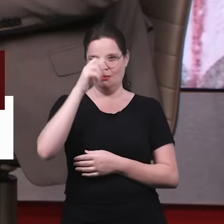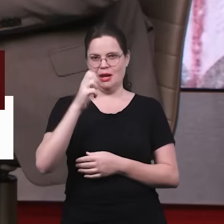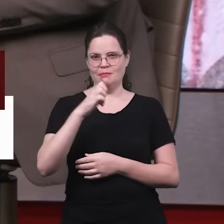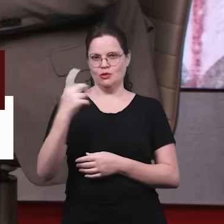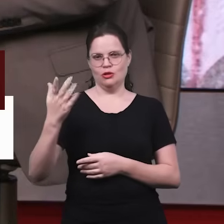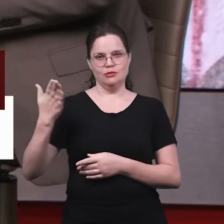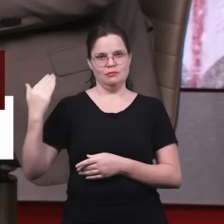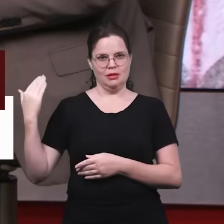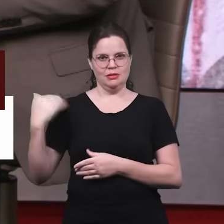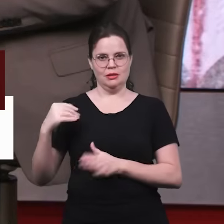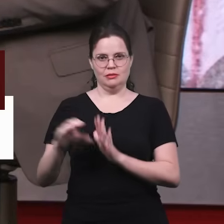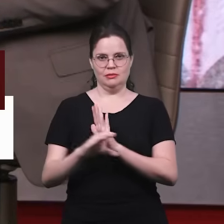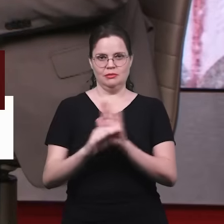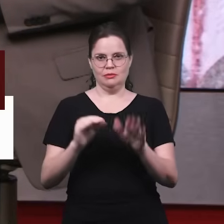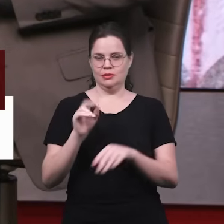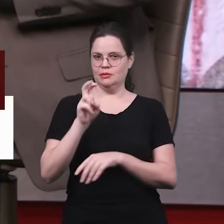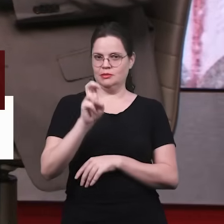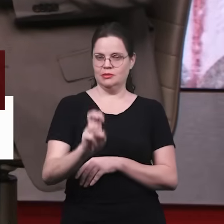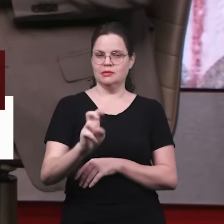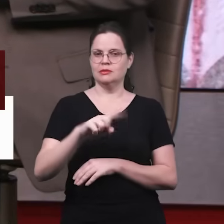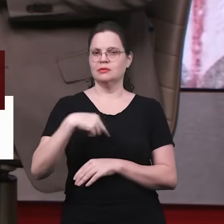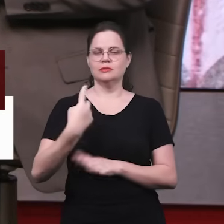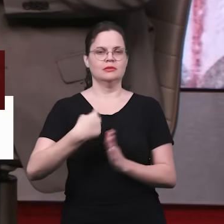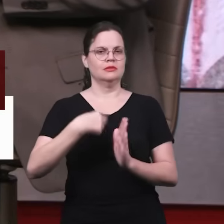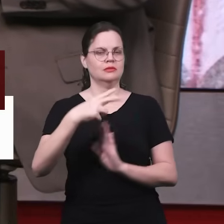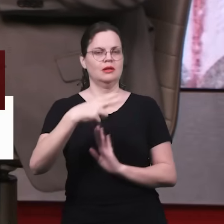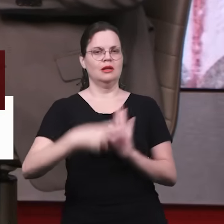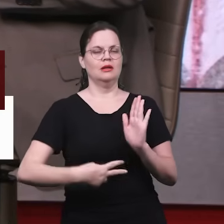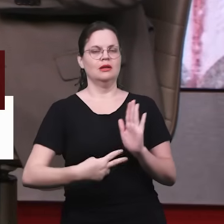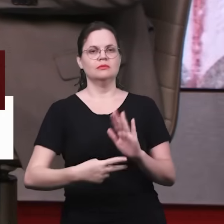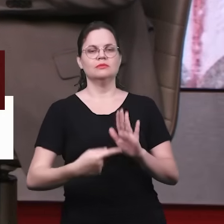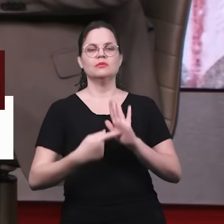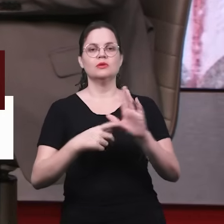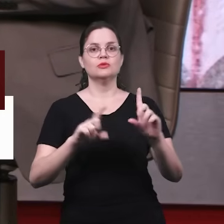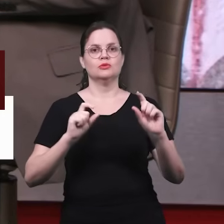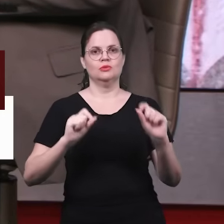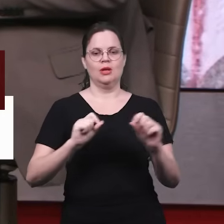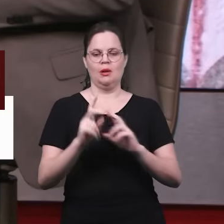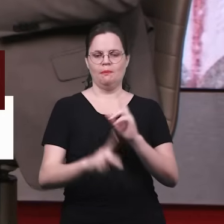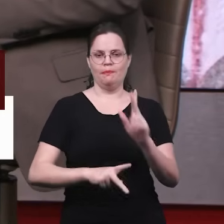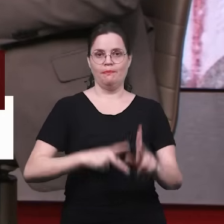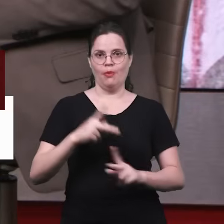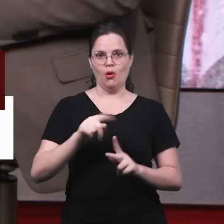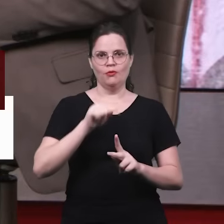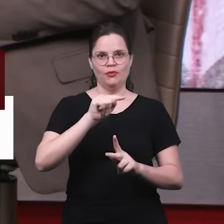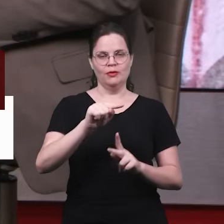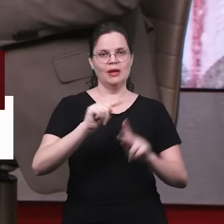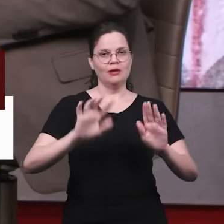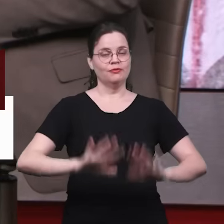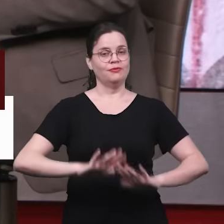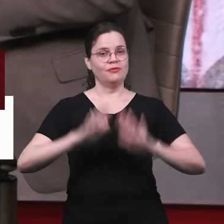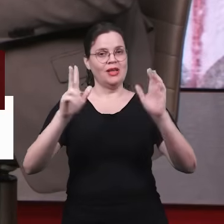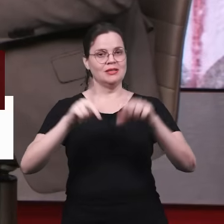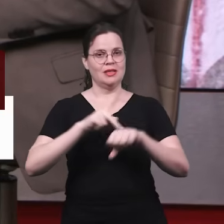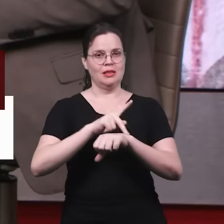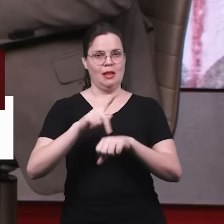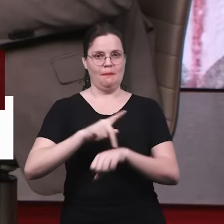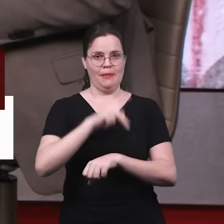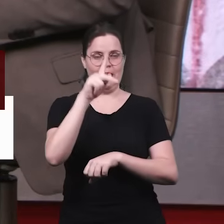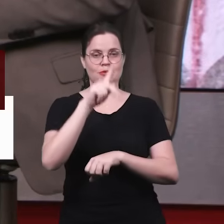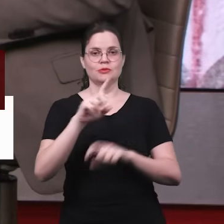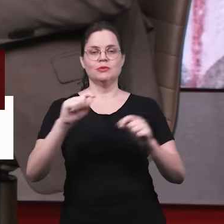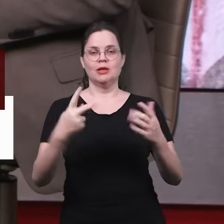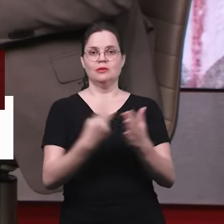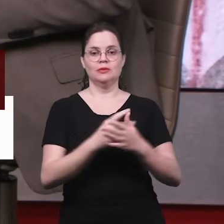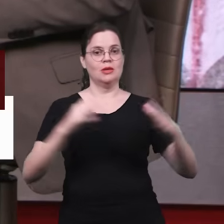capítulo 5, no episódio anterior, nós vimos que o povo do Senhor celebrou a Páscoa e um anjo do